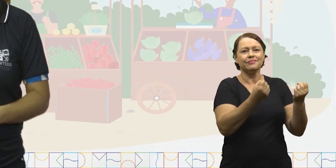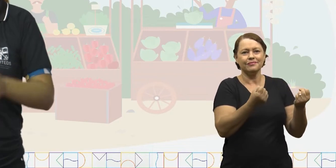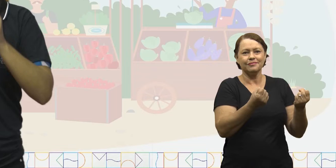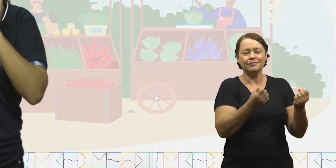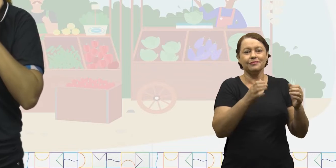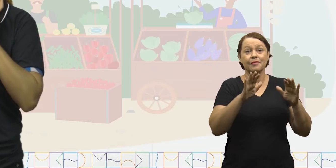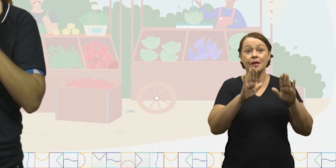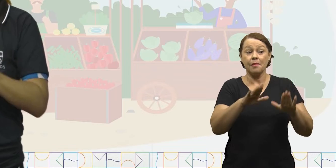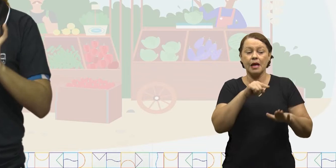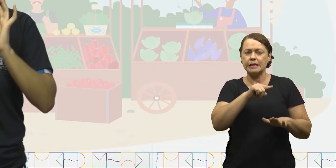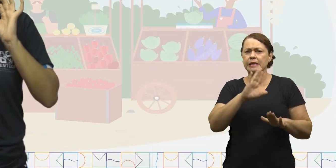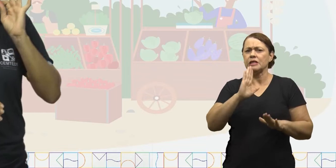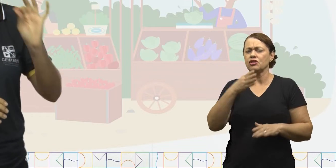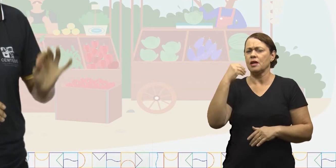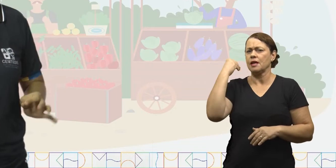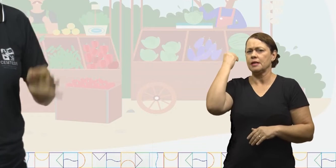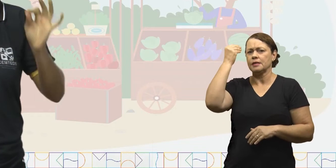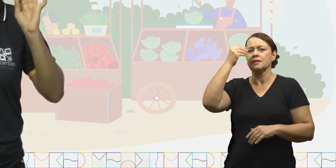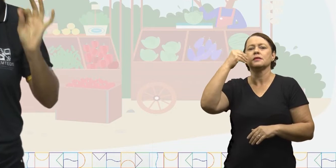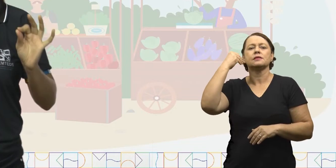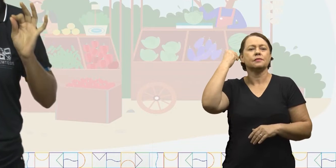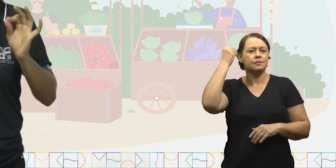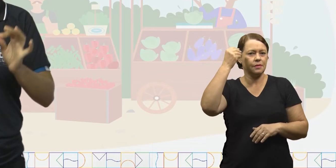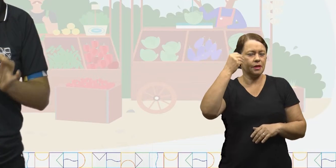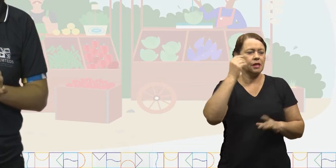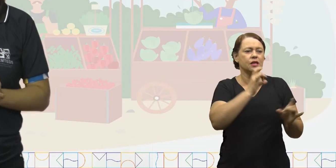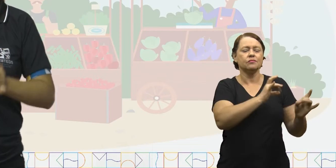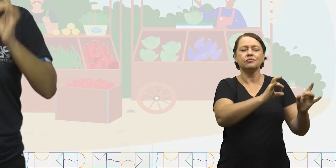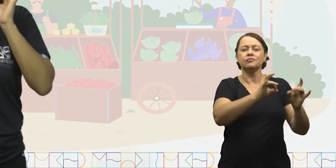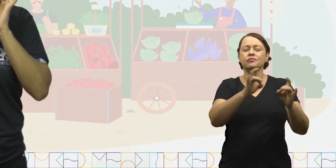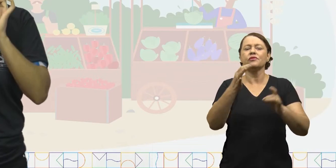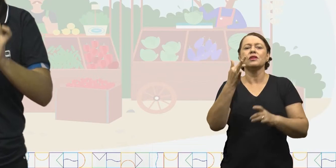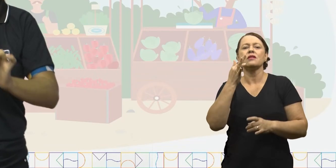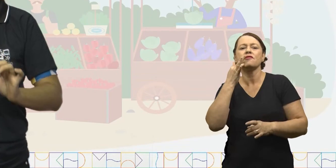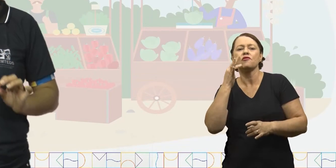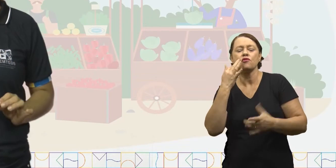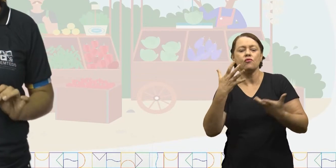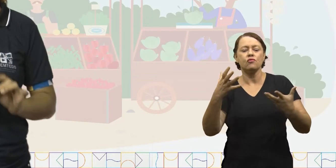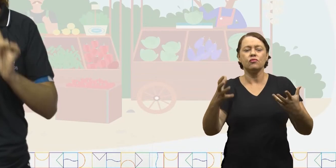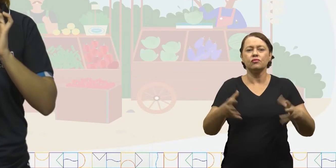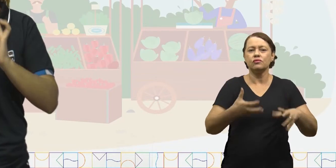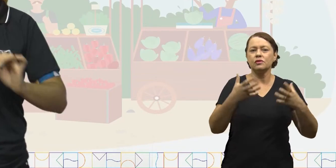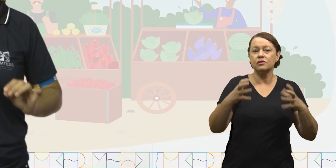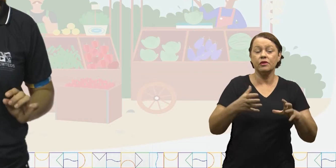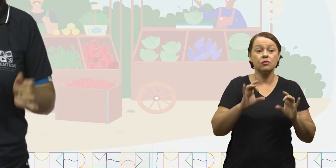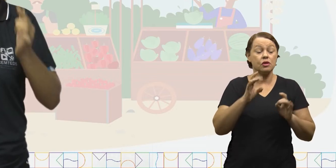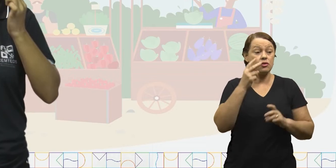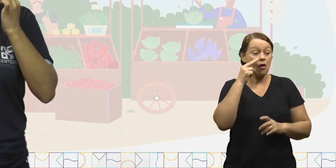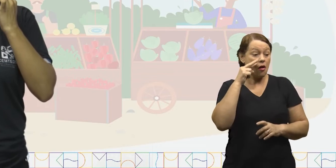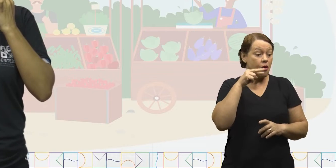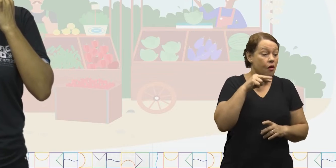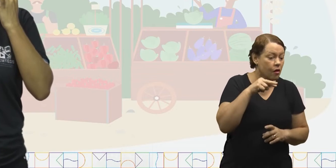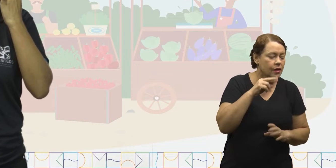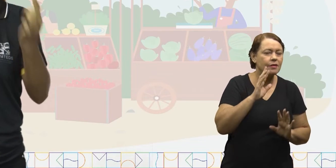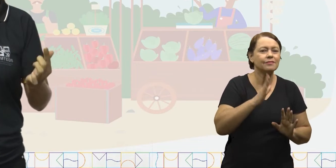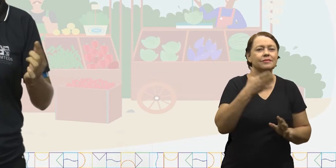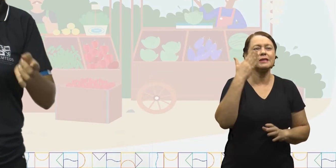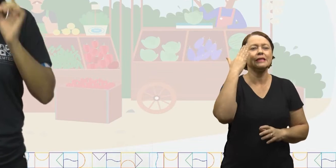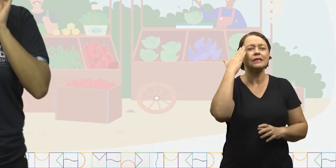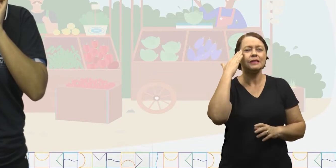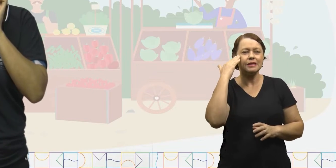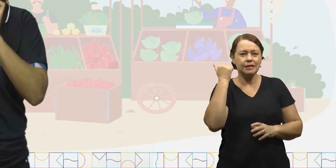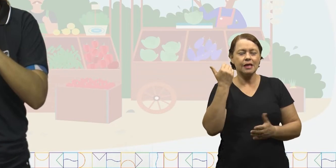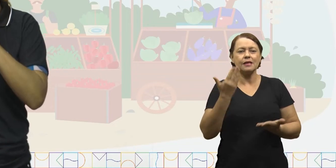danificada, mas como ele já era experiente em vendas de frutas e verduras, só de